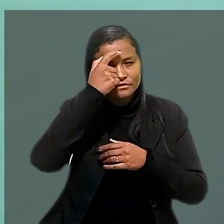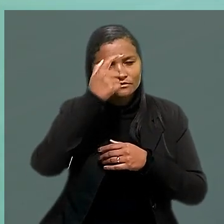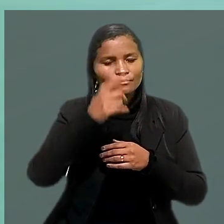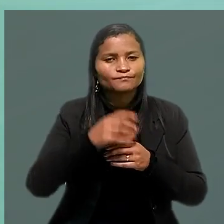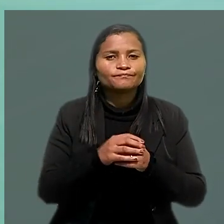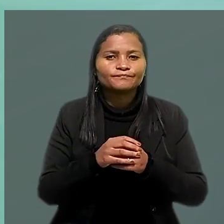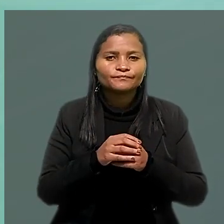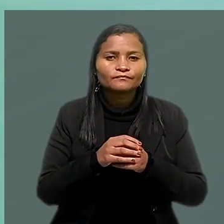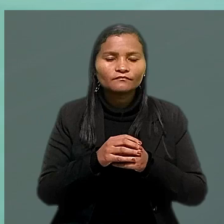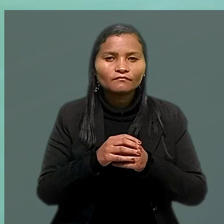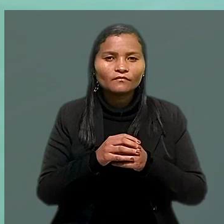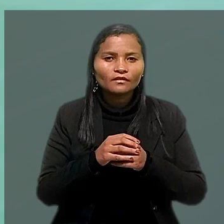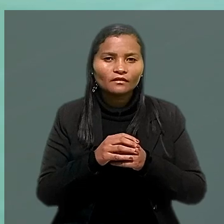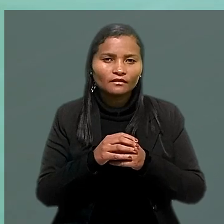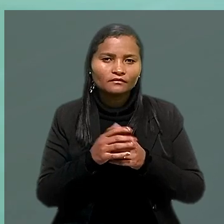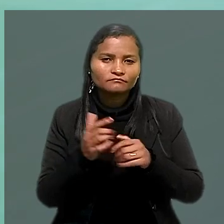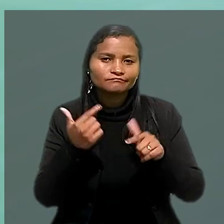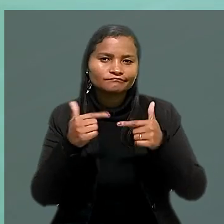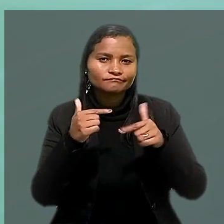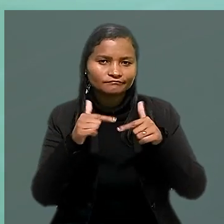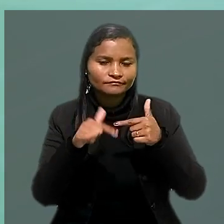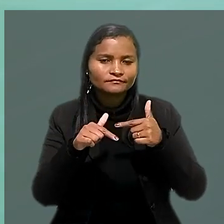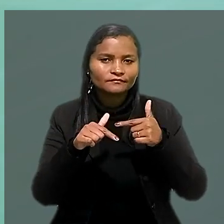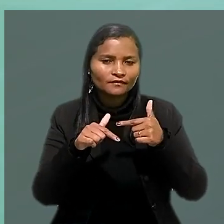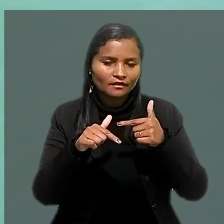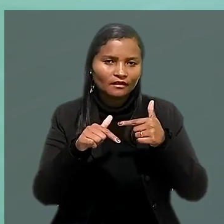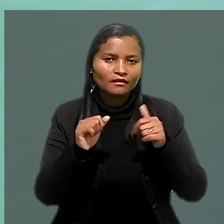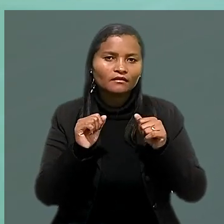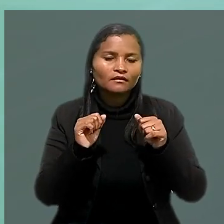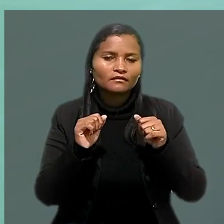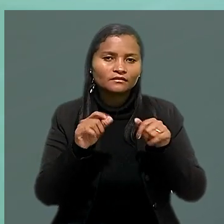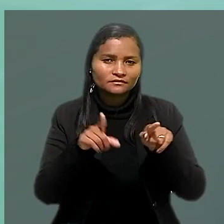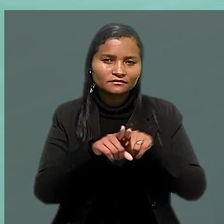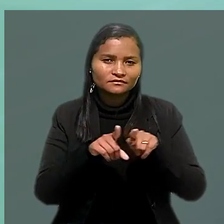essa conscientização. O Instituto do Trabalho também